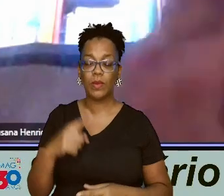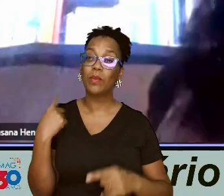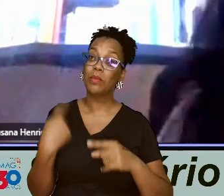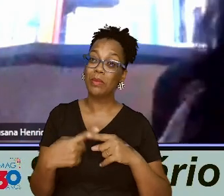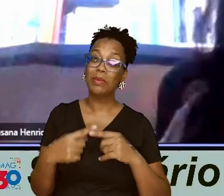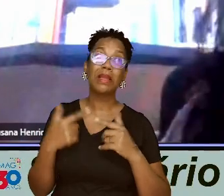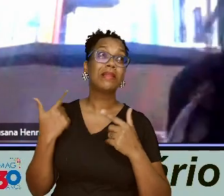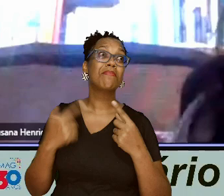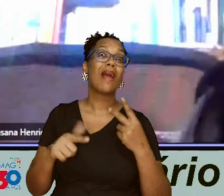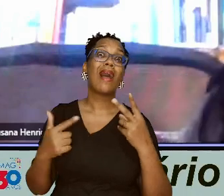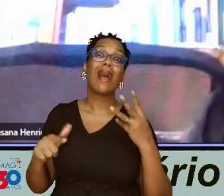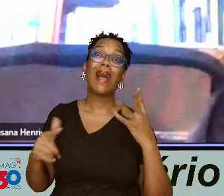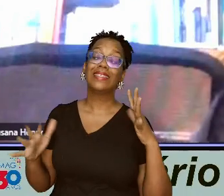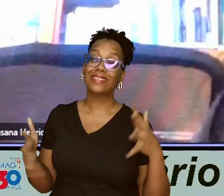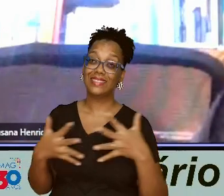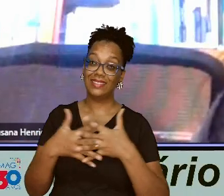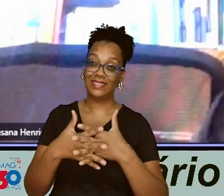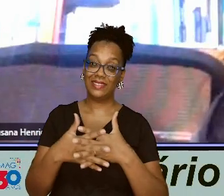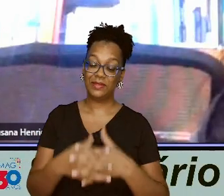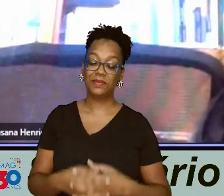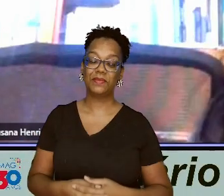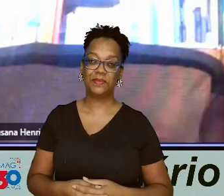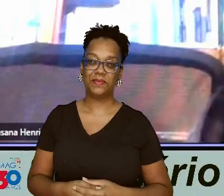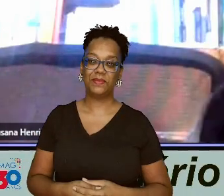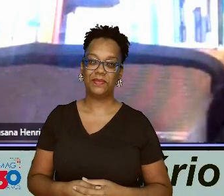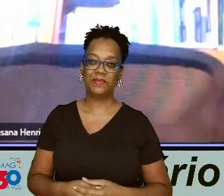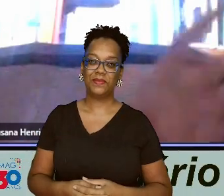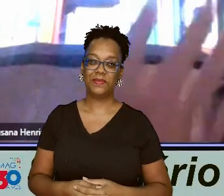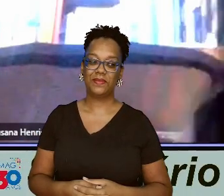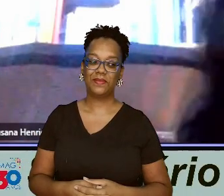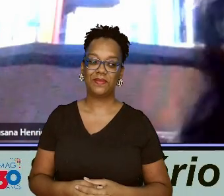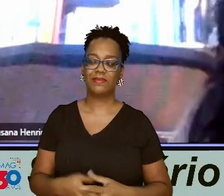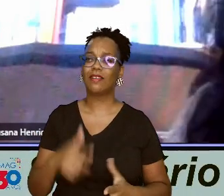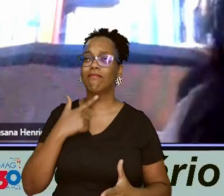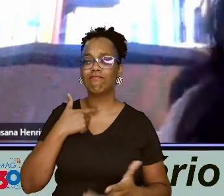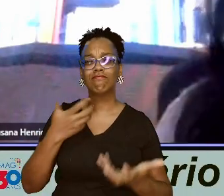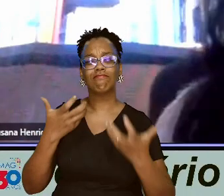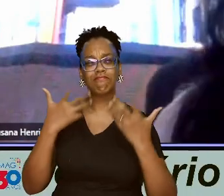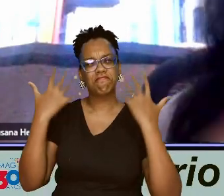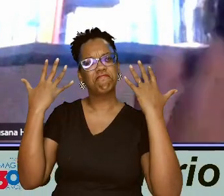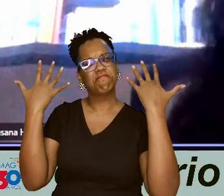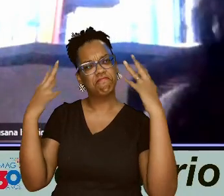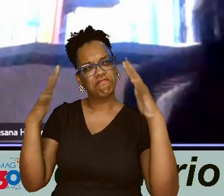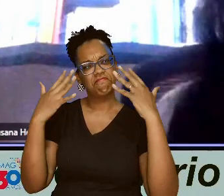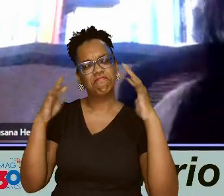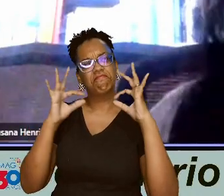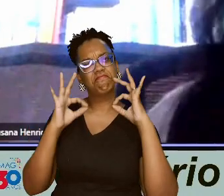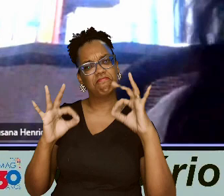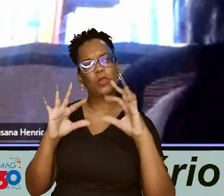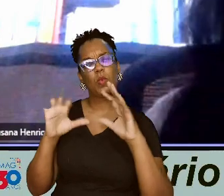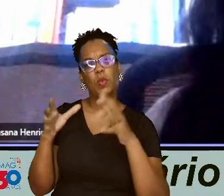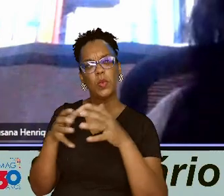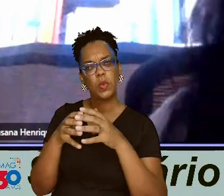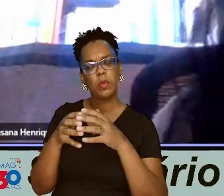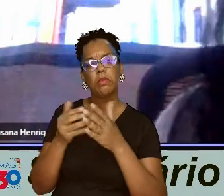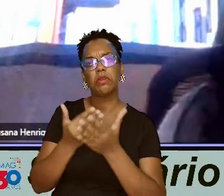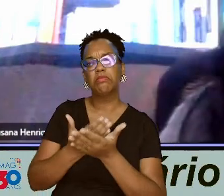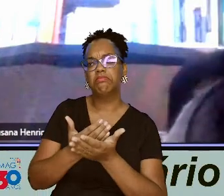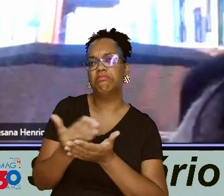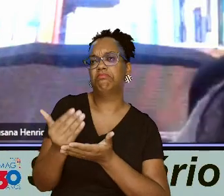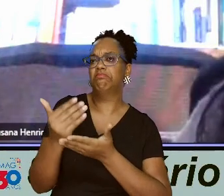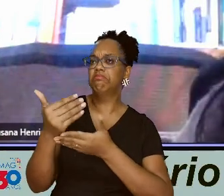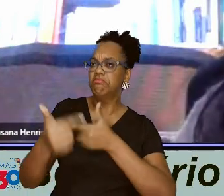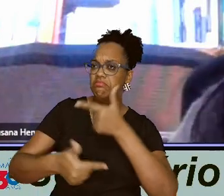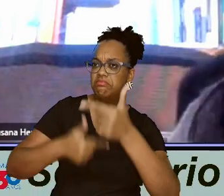né, complexo. Então, queria que realmente parabenizar esse grupo, parabenizar a iniciativa e dizer que